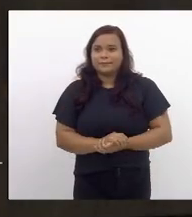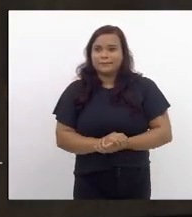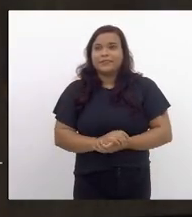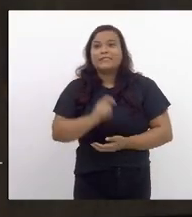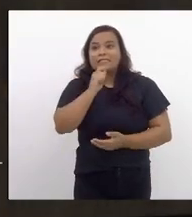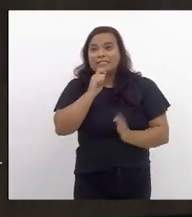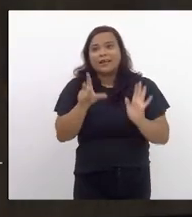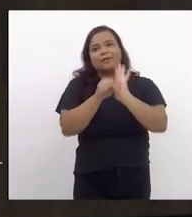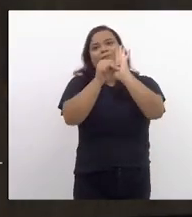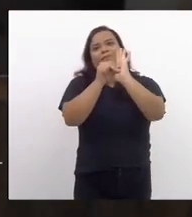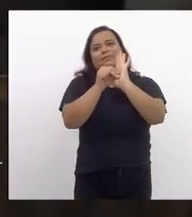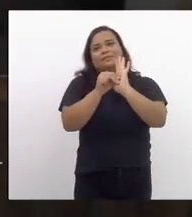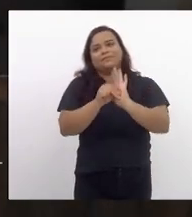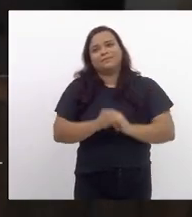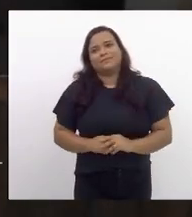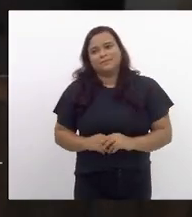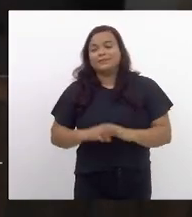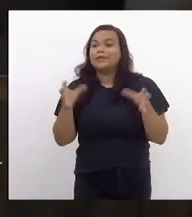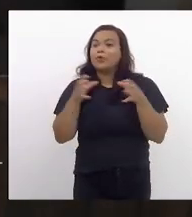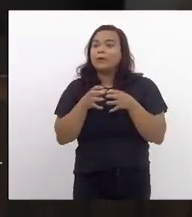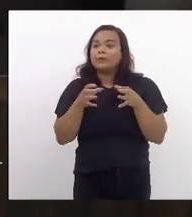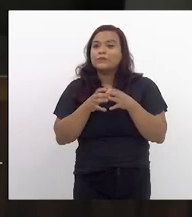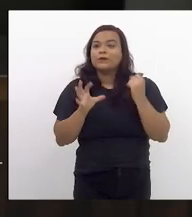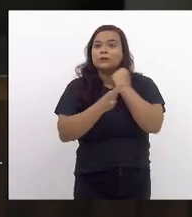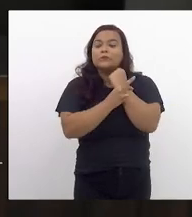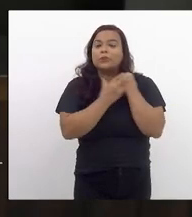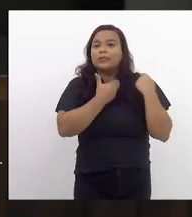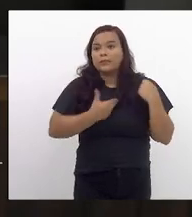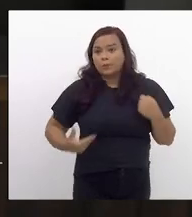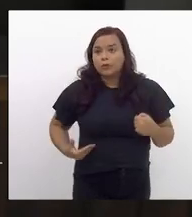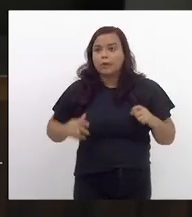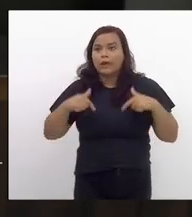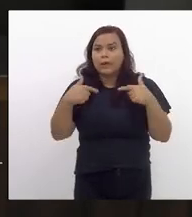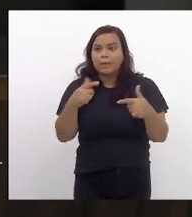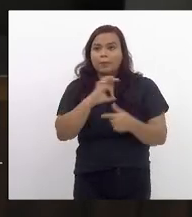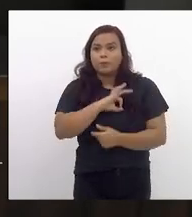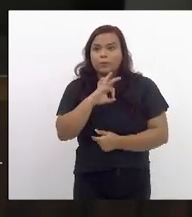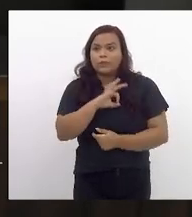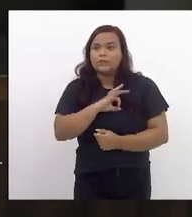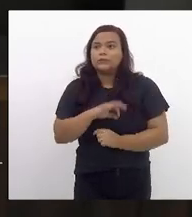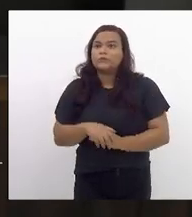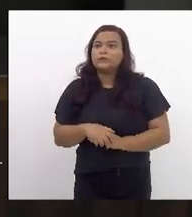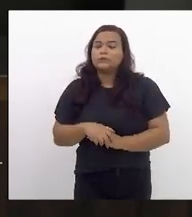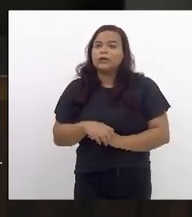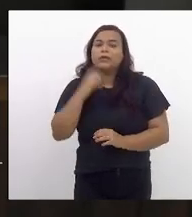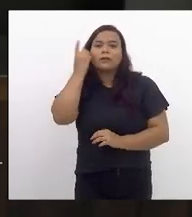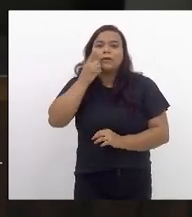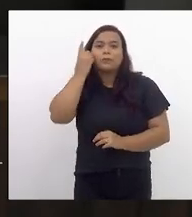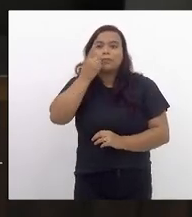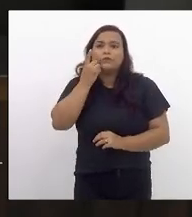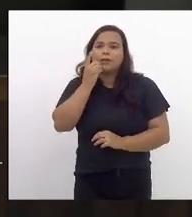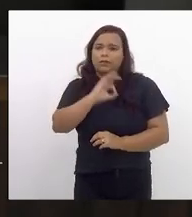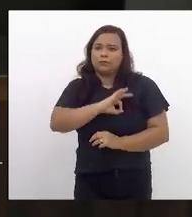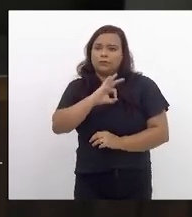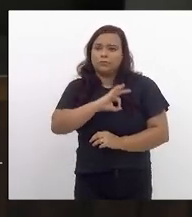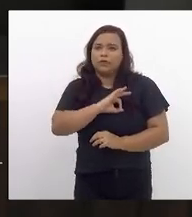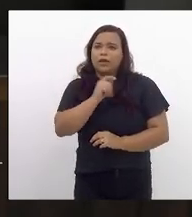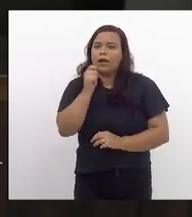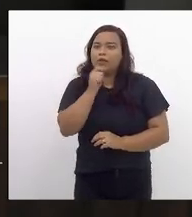Sem emendas, senhor presidente. Pela Comissão de Segurança Pública, Ação de Polícia. Polícia, deputado, delegado,